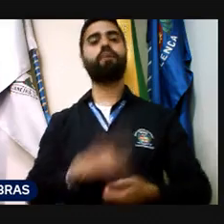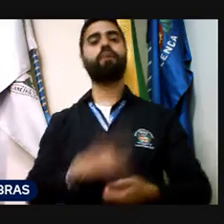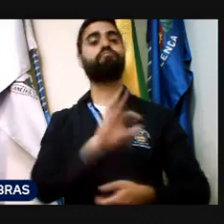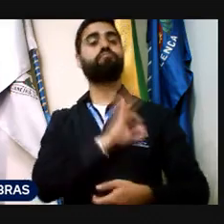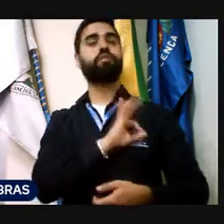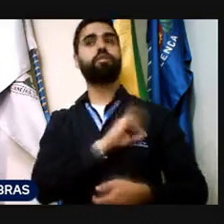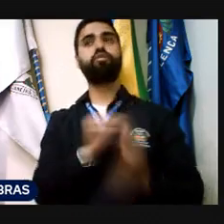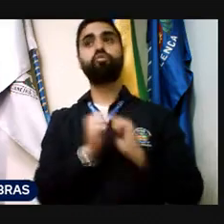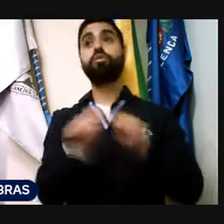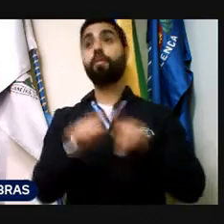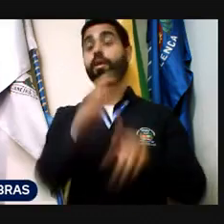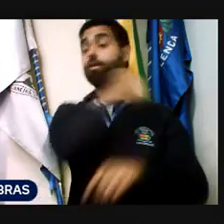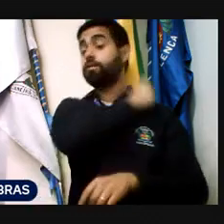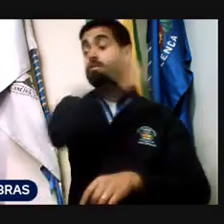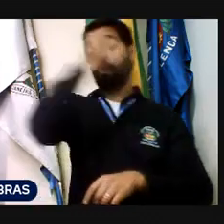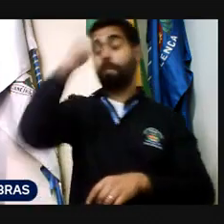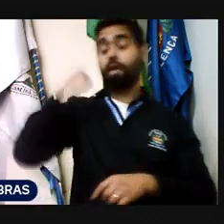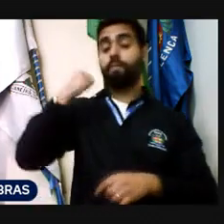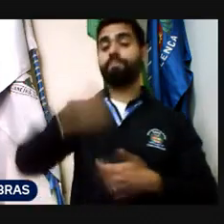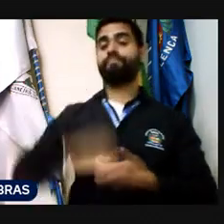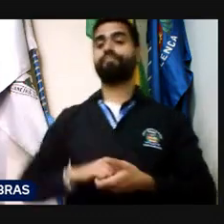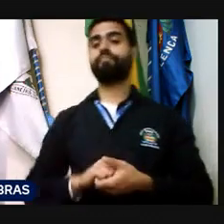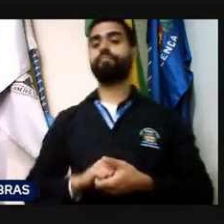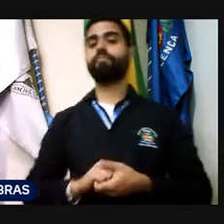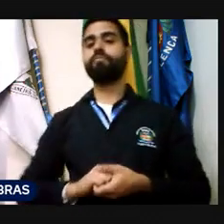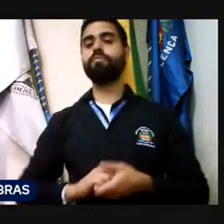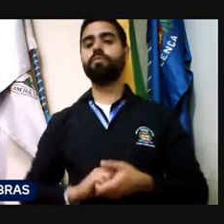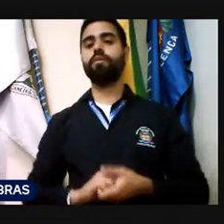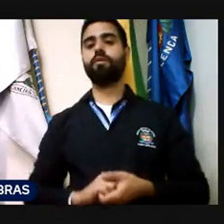pares estavam presentes. E nós ali